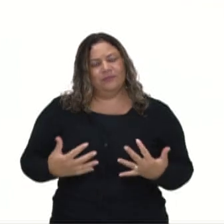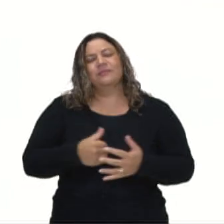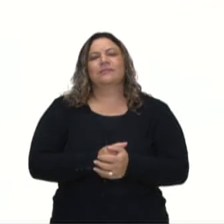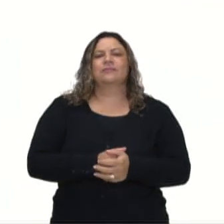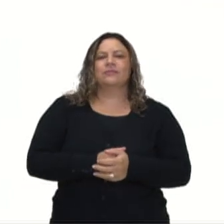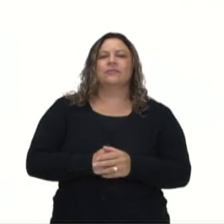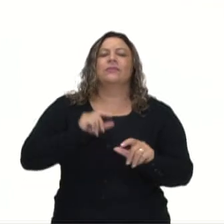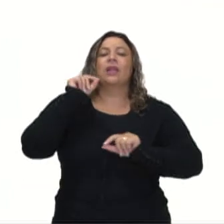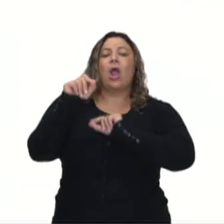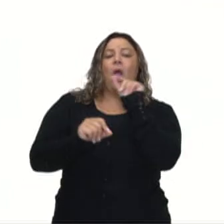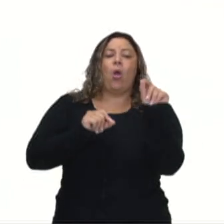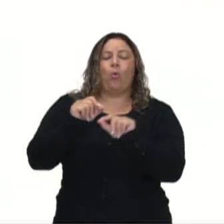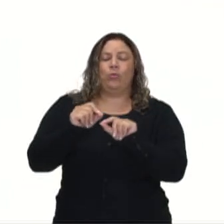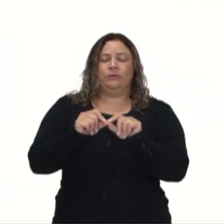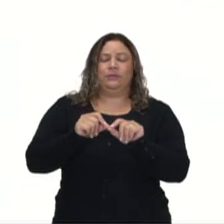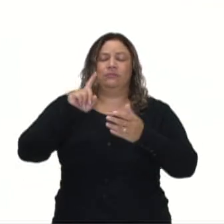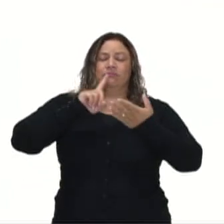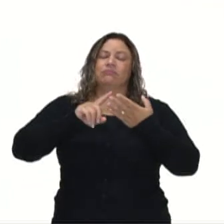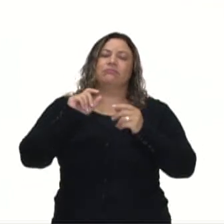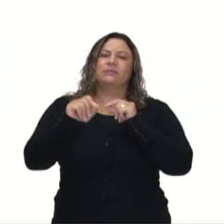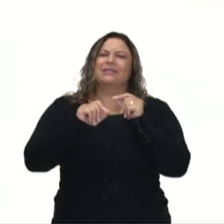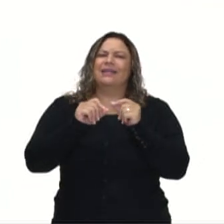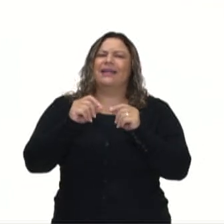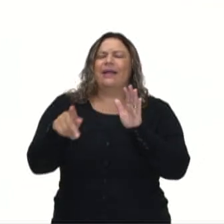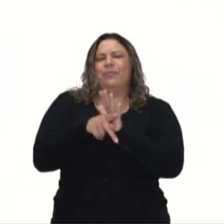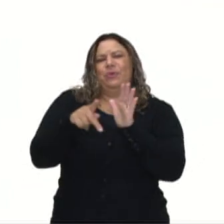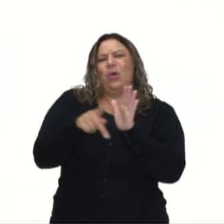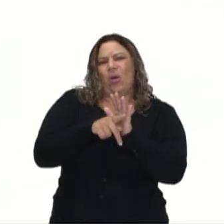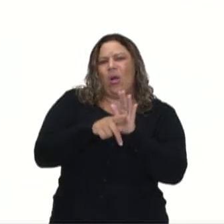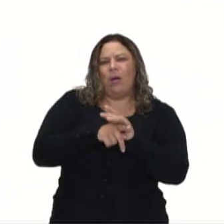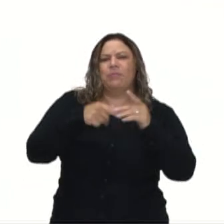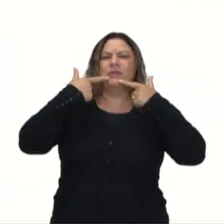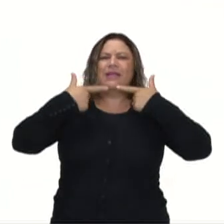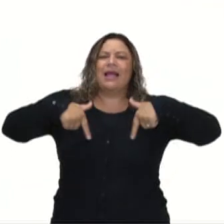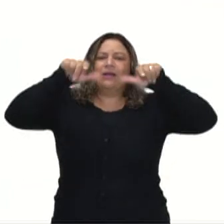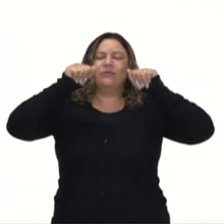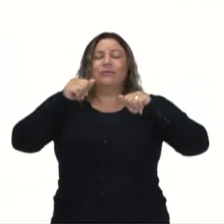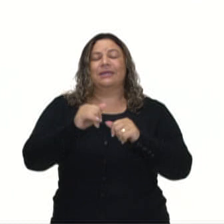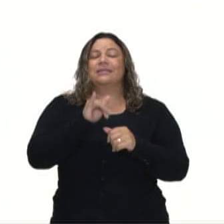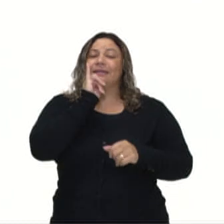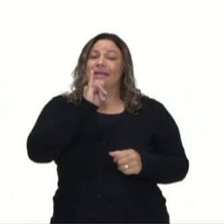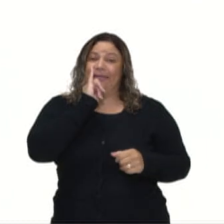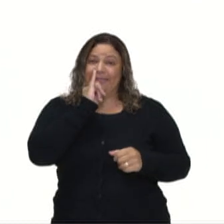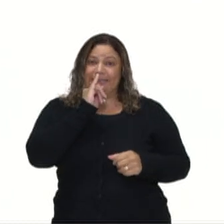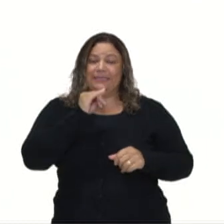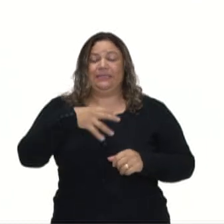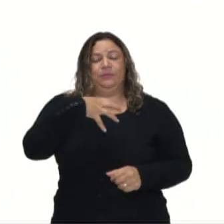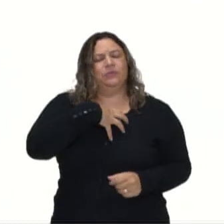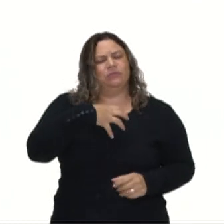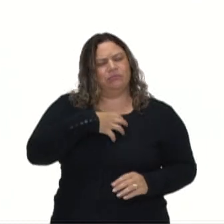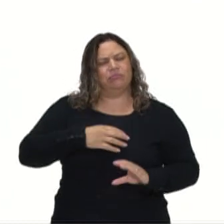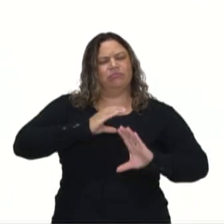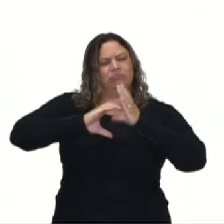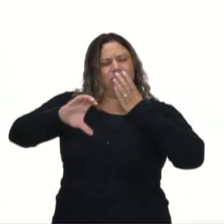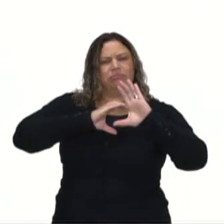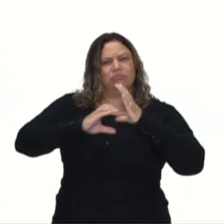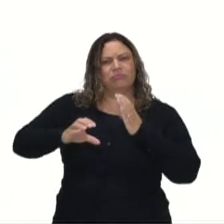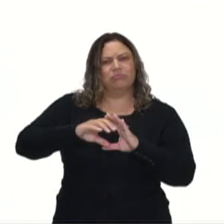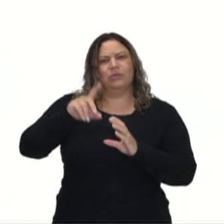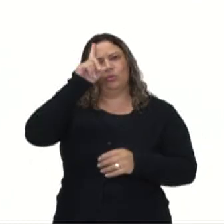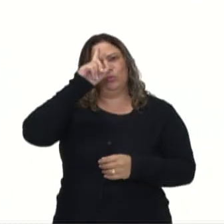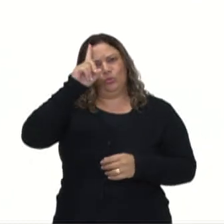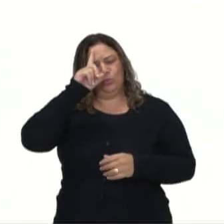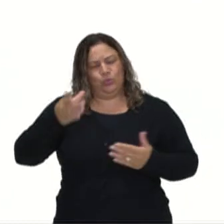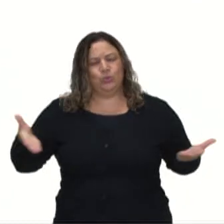determinada função da linguagem ao apresentar exemplos de situações comunicativas comuns no dia a dia.